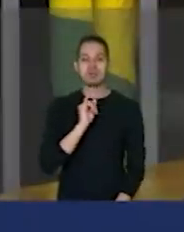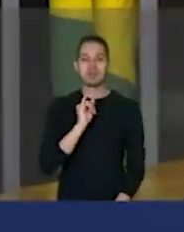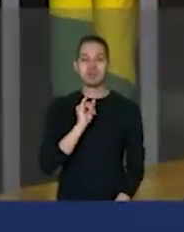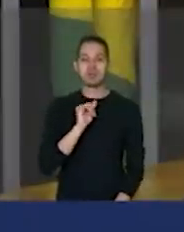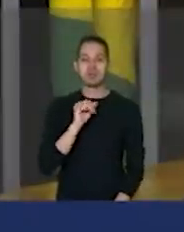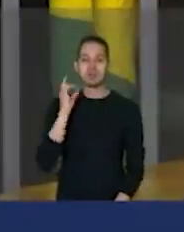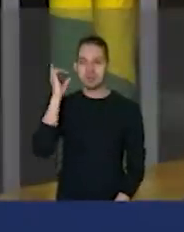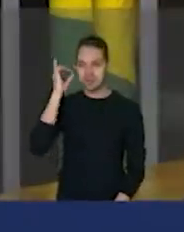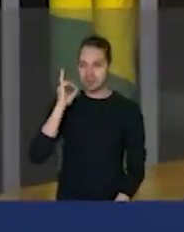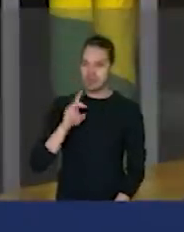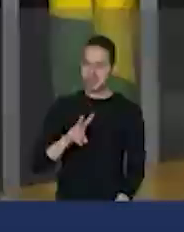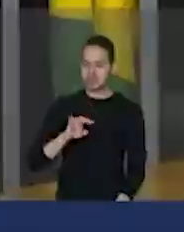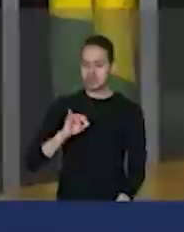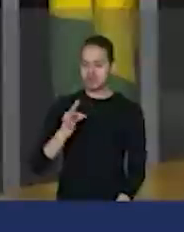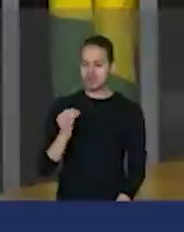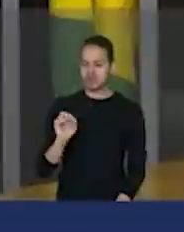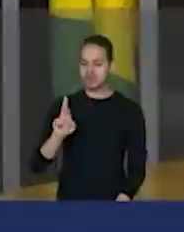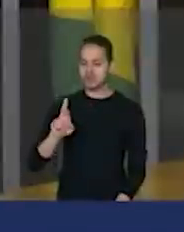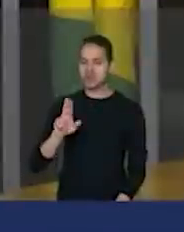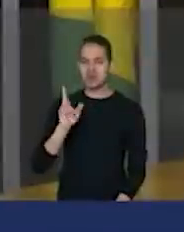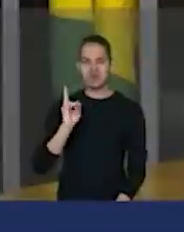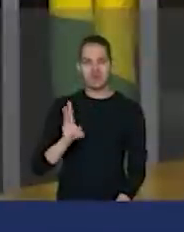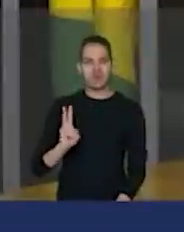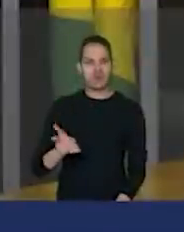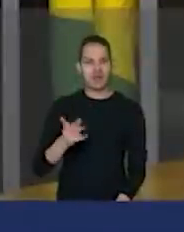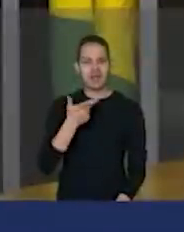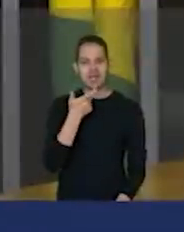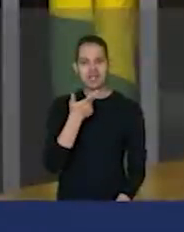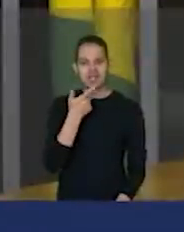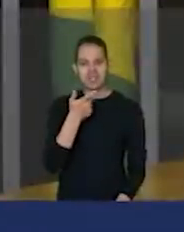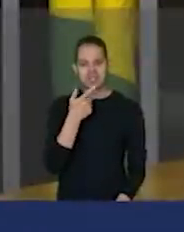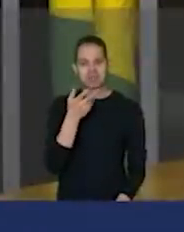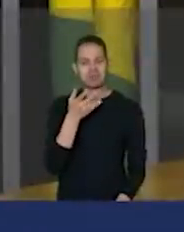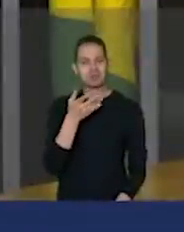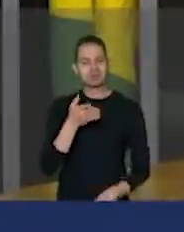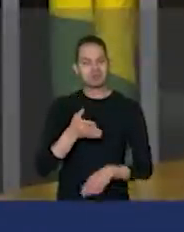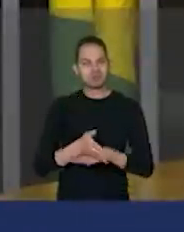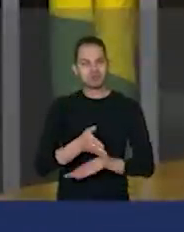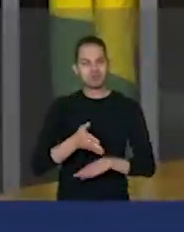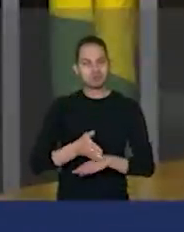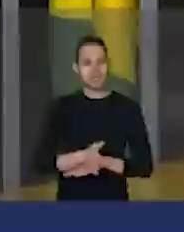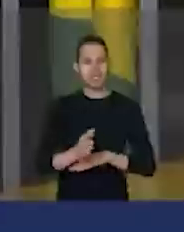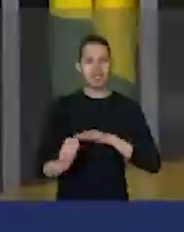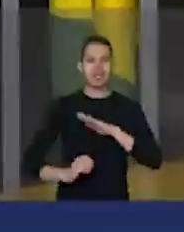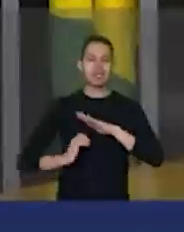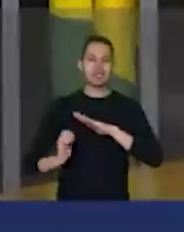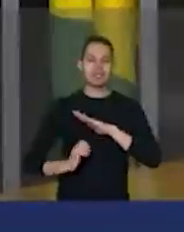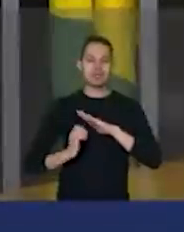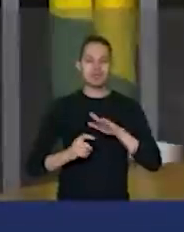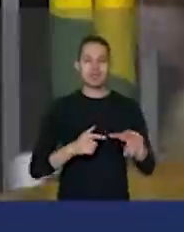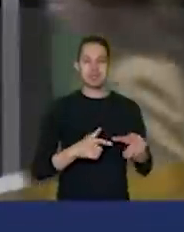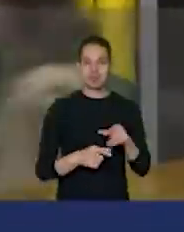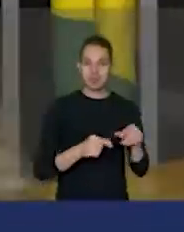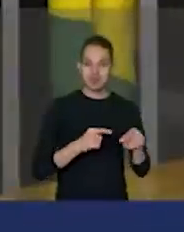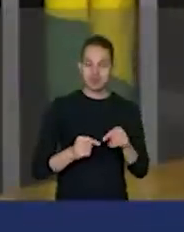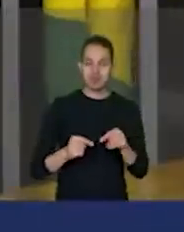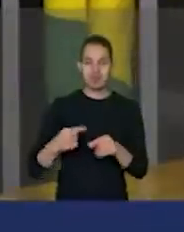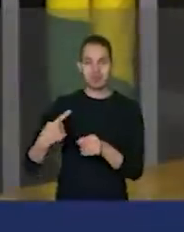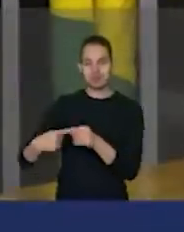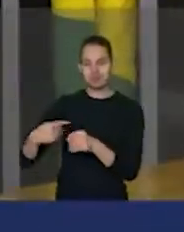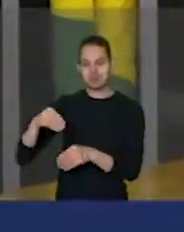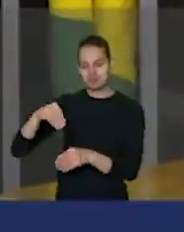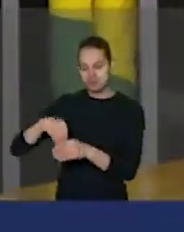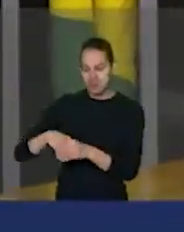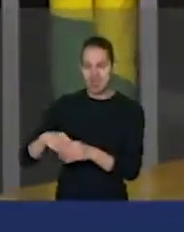Vitor Lippi sempre ressalta a importância né Tem uma presença forte das empresas do Japão em Sorocaba Indaiatuba